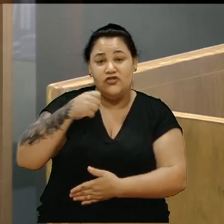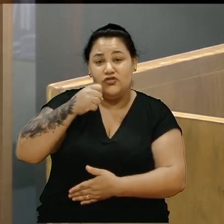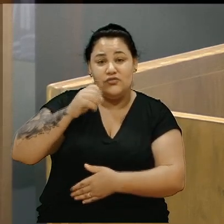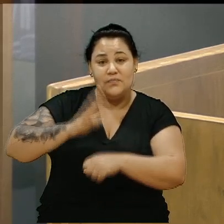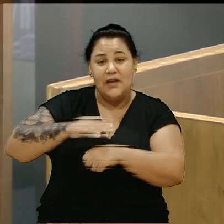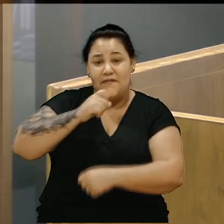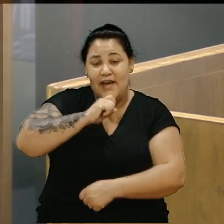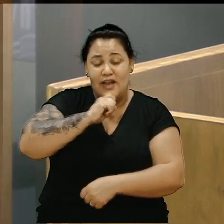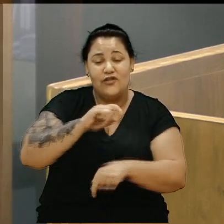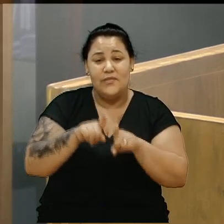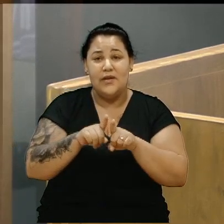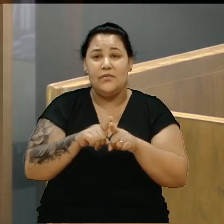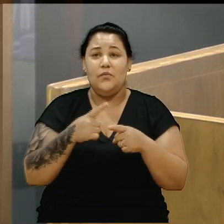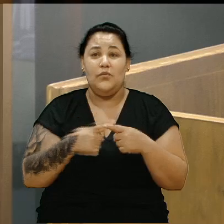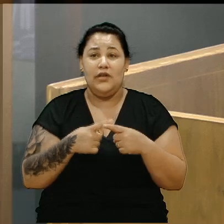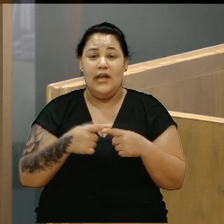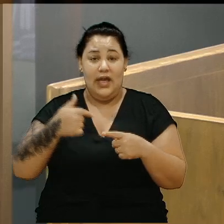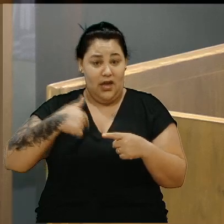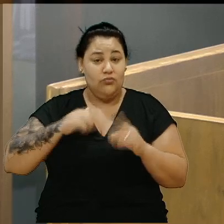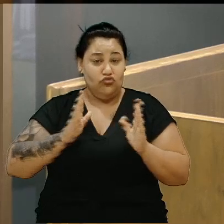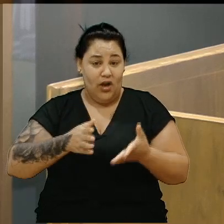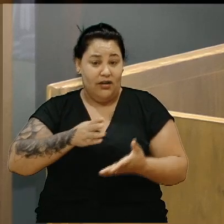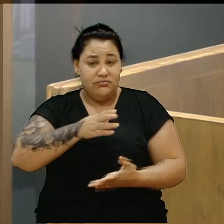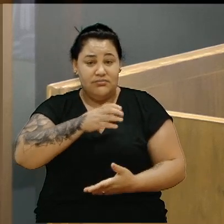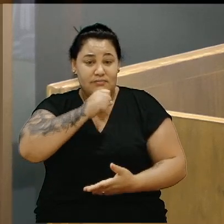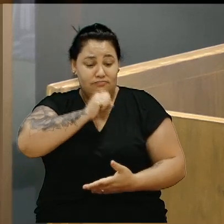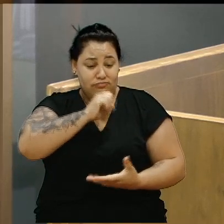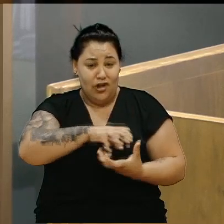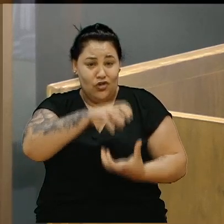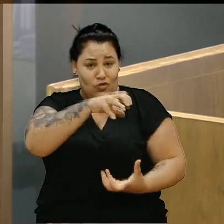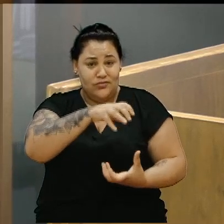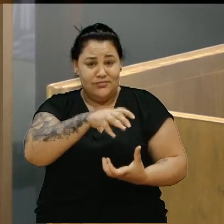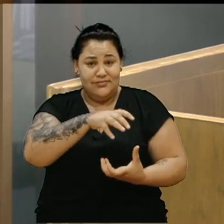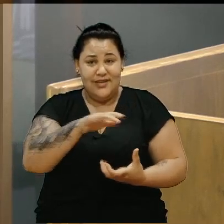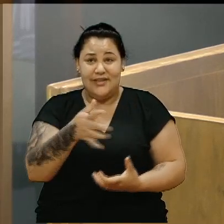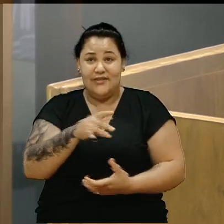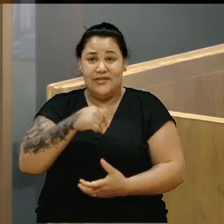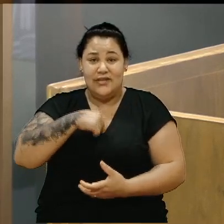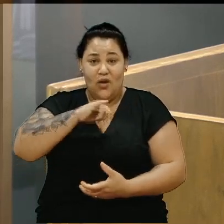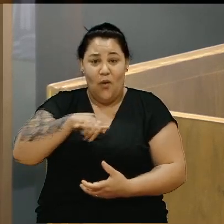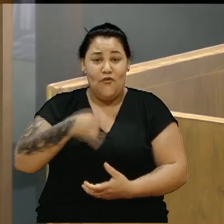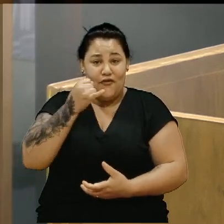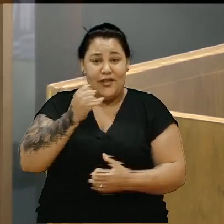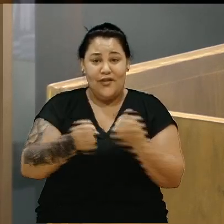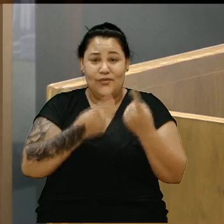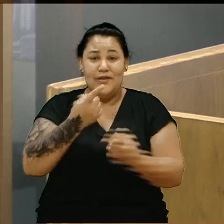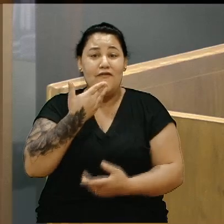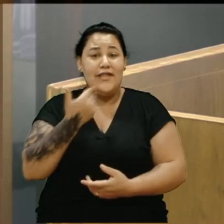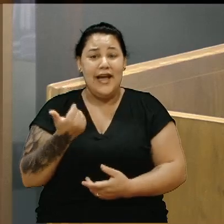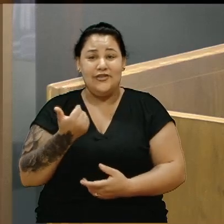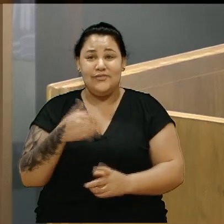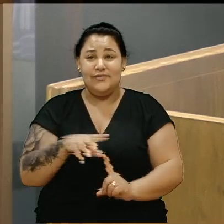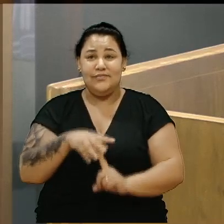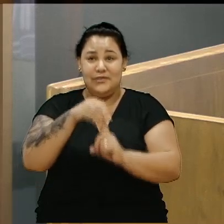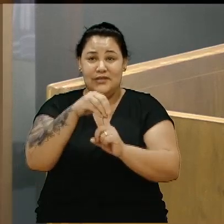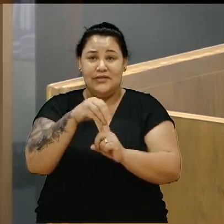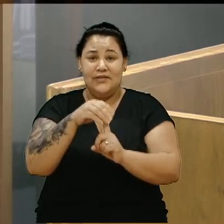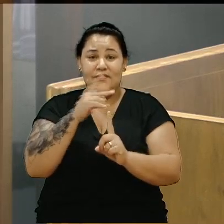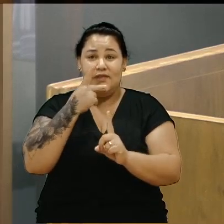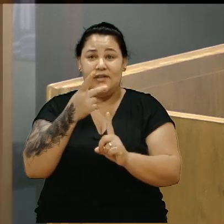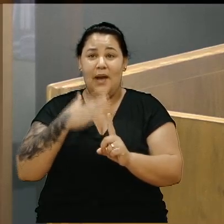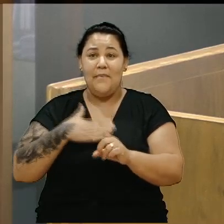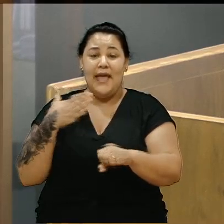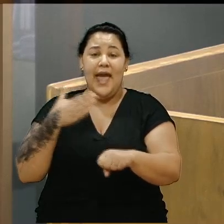estou idoso, e de vez em quando aproveito as benesses, principalmente no que tange a minha